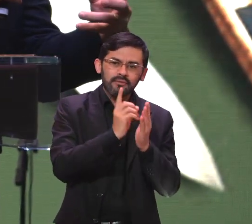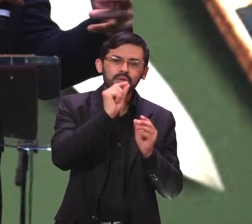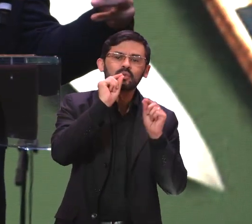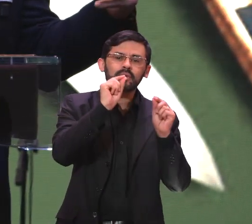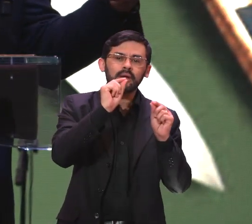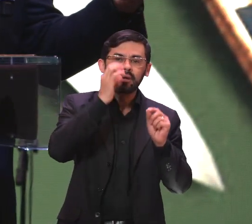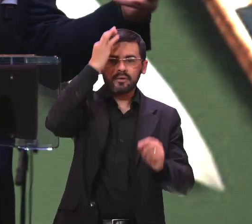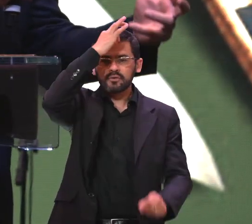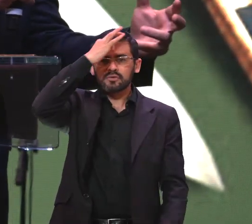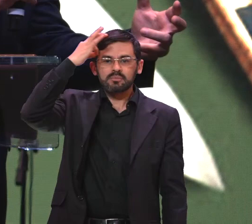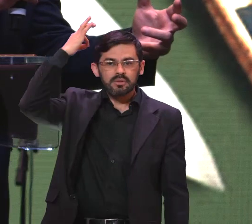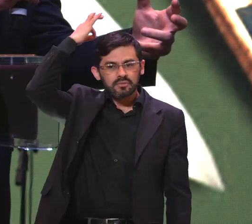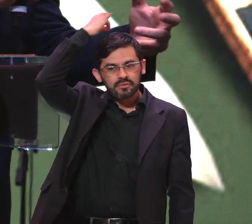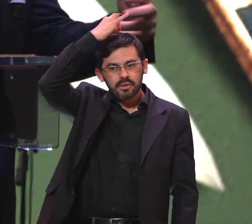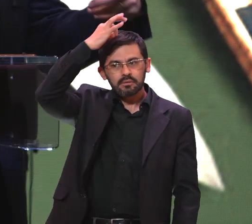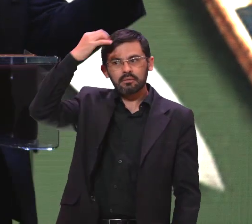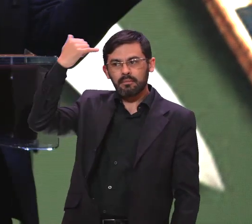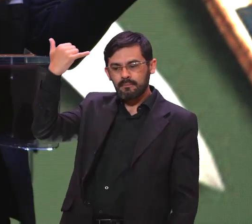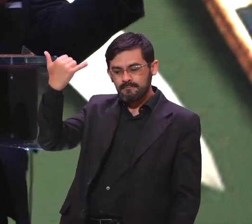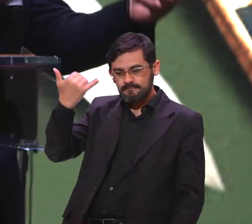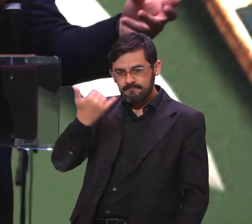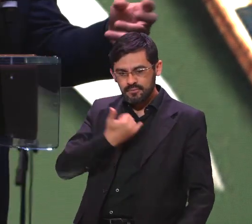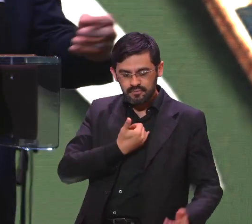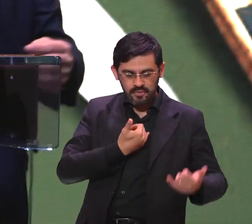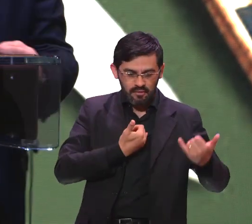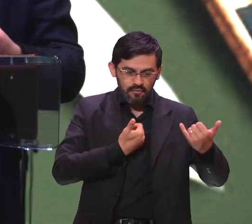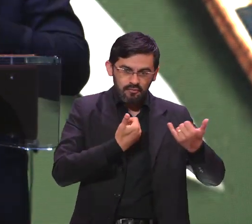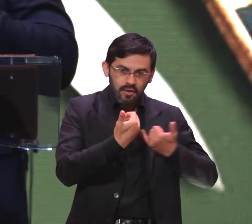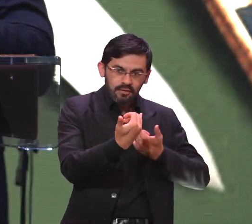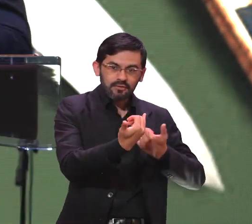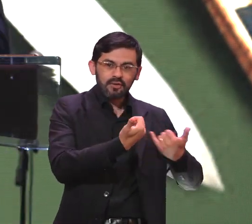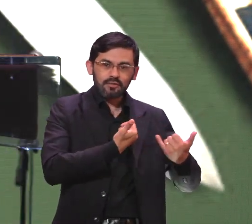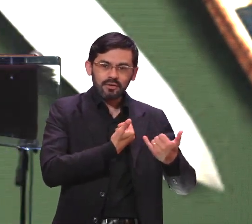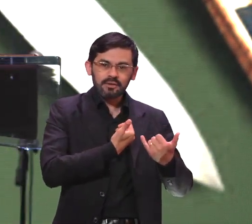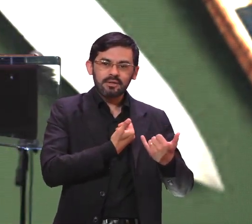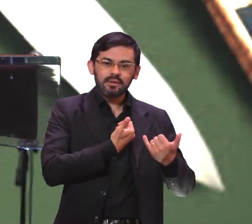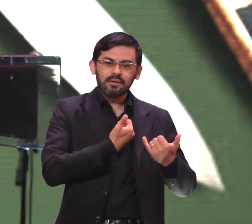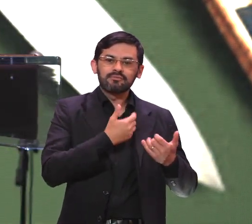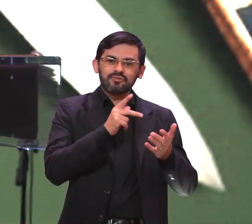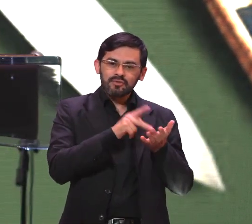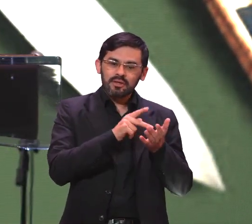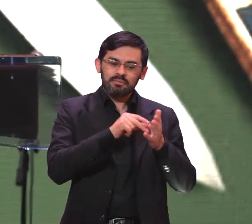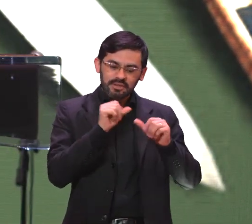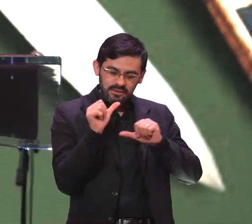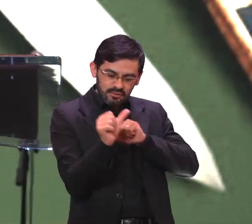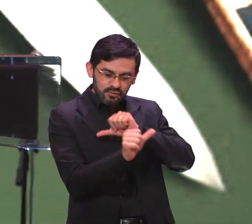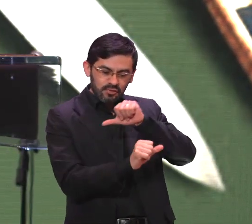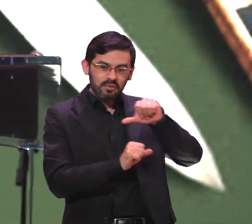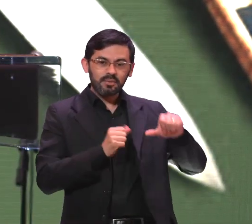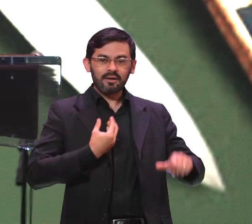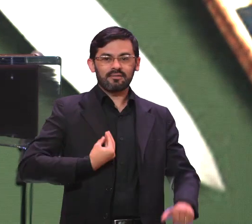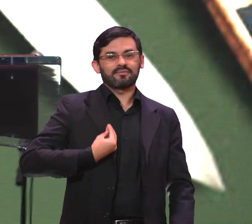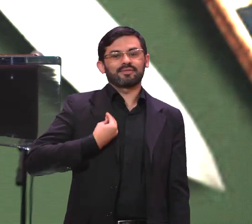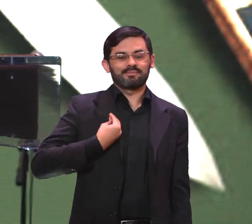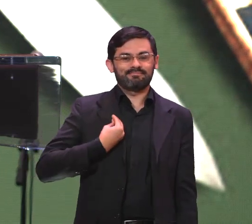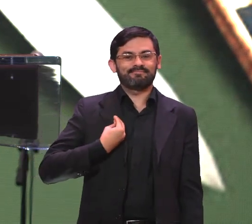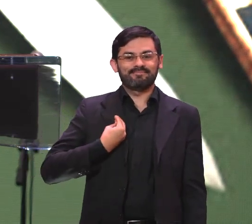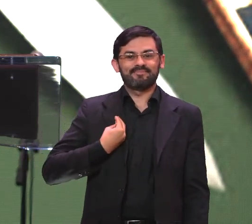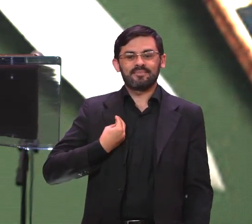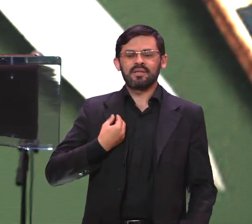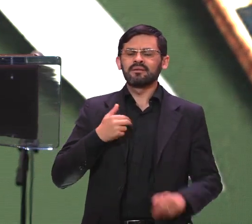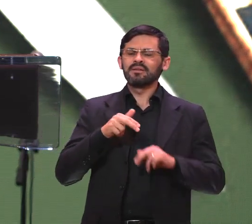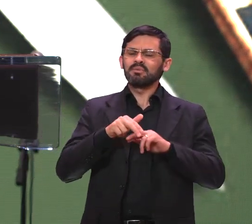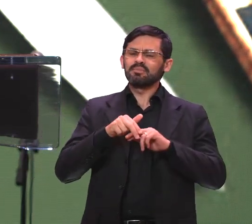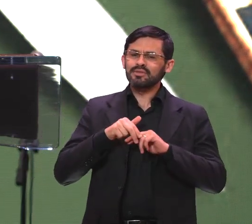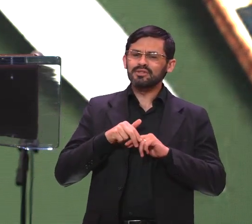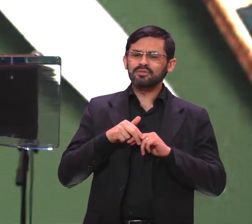Espírito interage com as Escrituras para transformar a nossa vida. E por isso